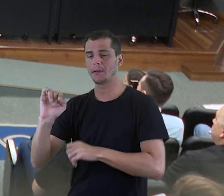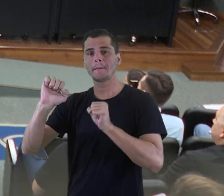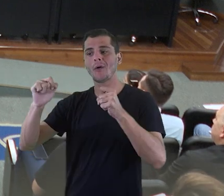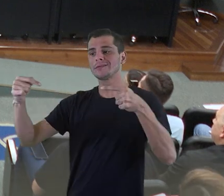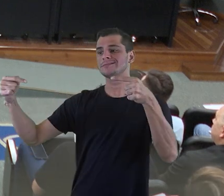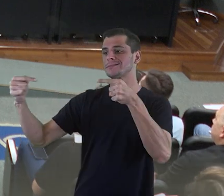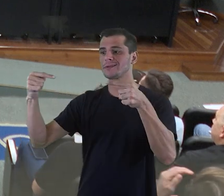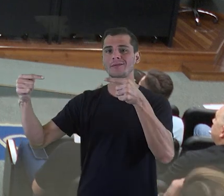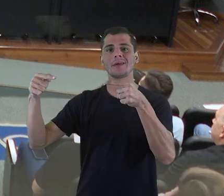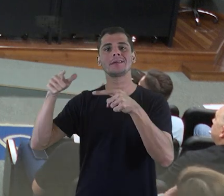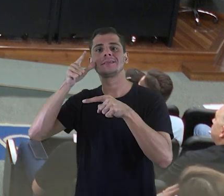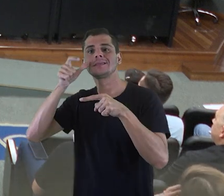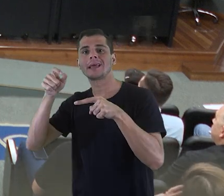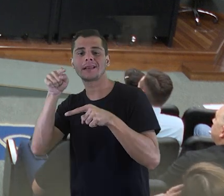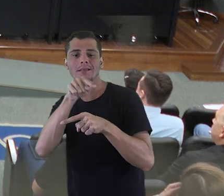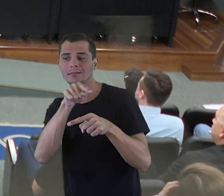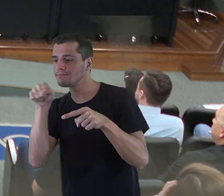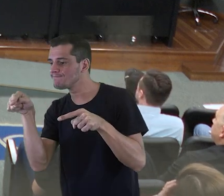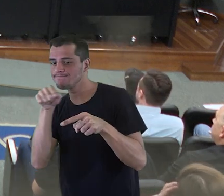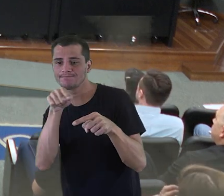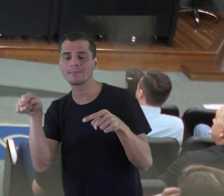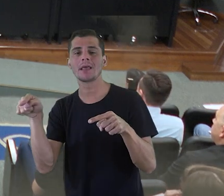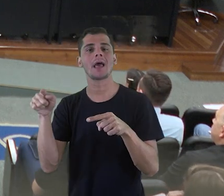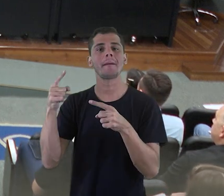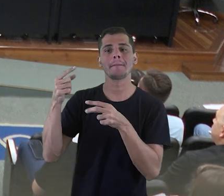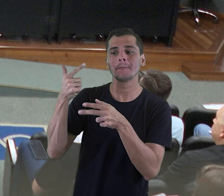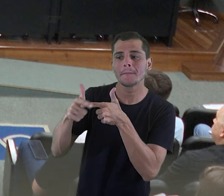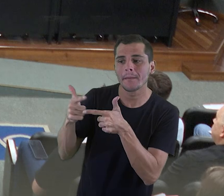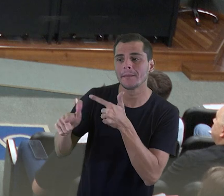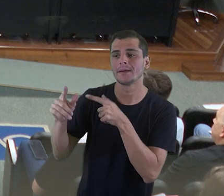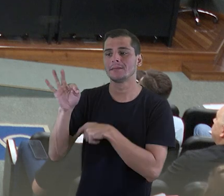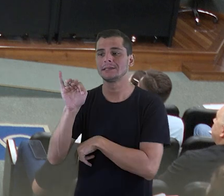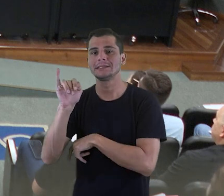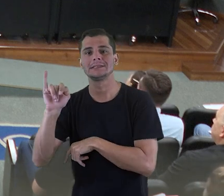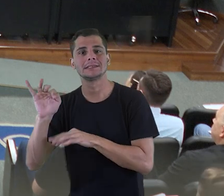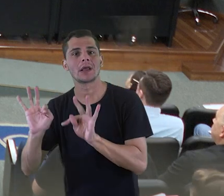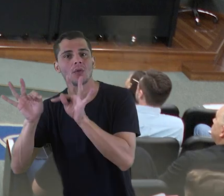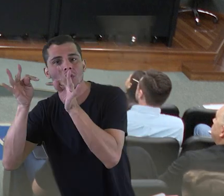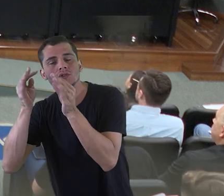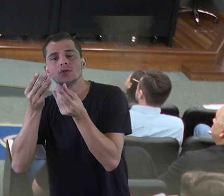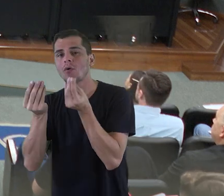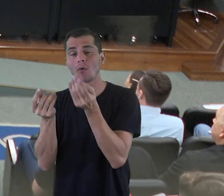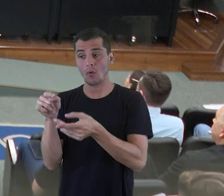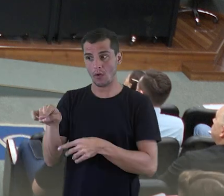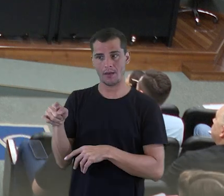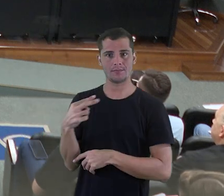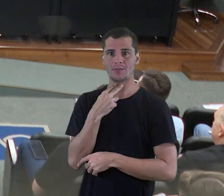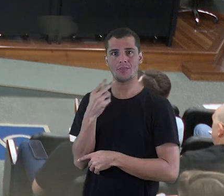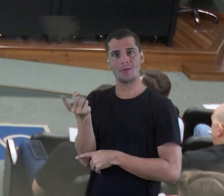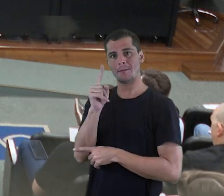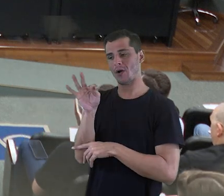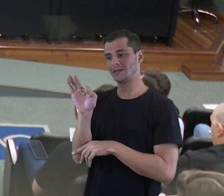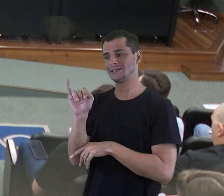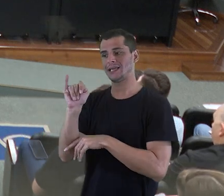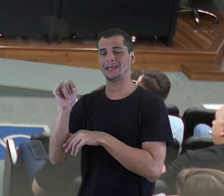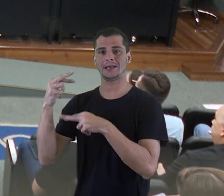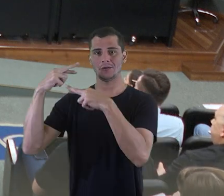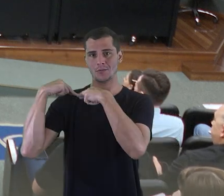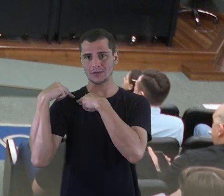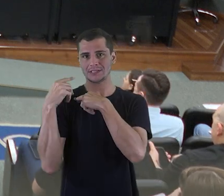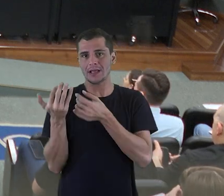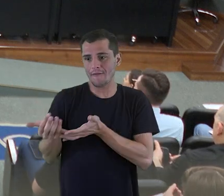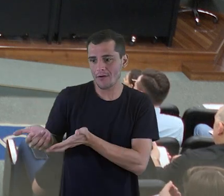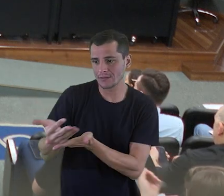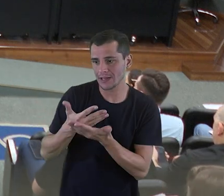em razão disso. ou a orientação é de que não seja. E aí a gente vai falar sobre o mínimo necessário. E agora já